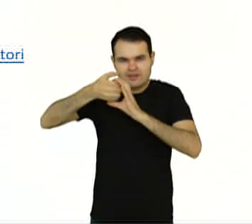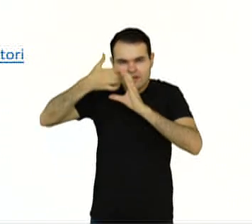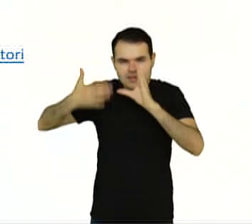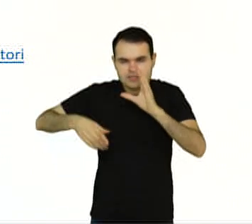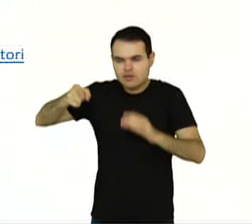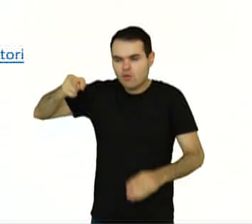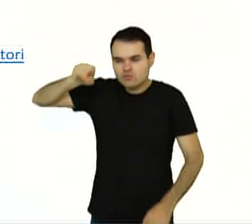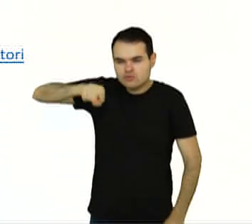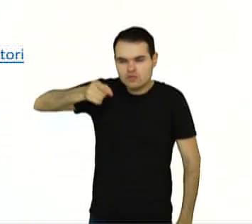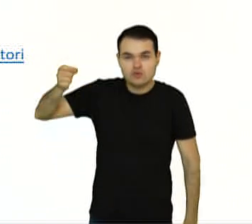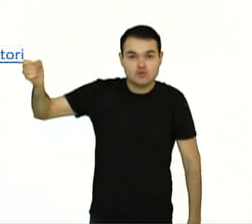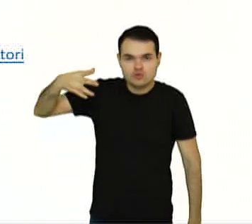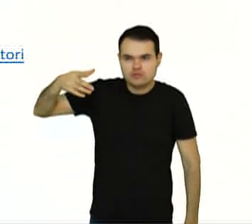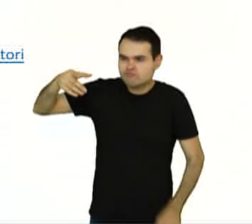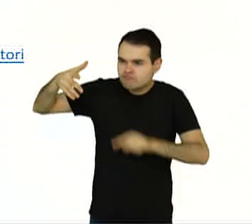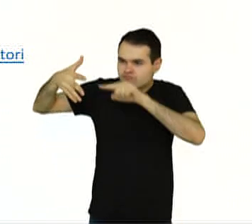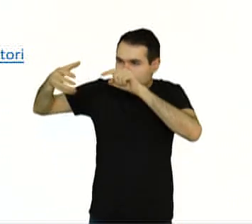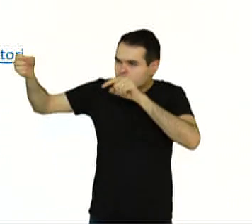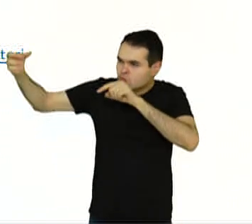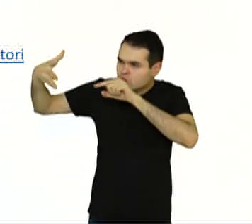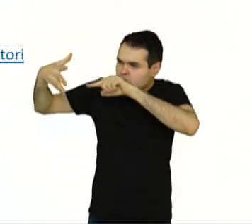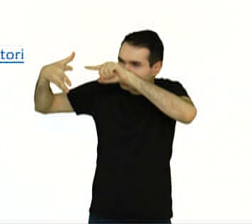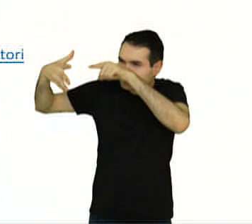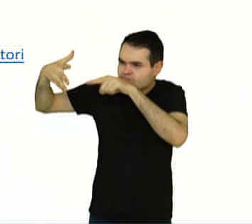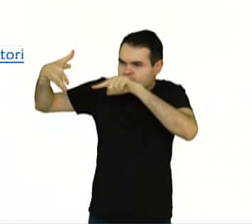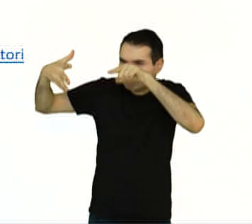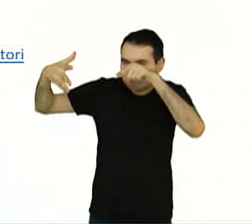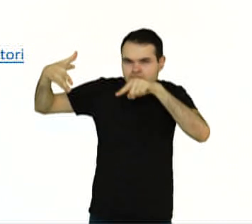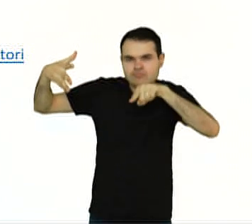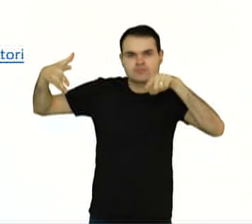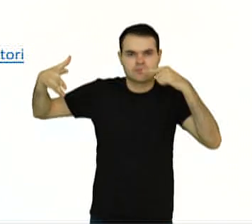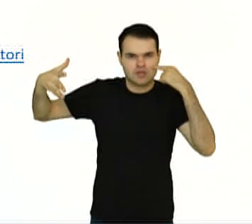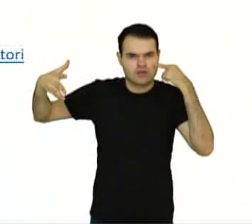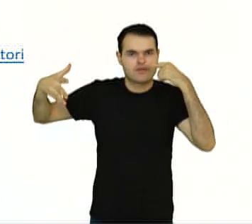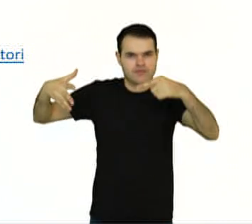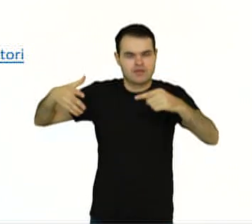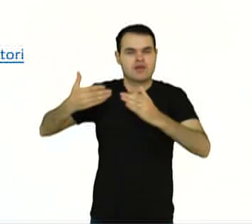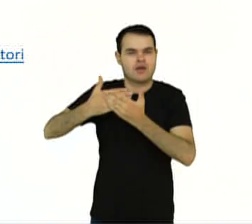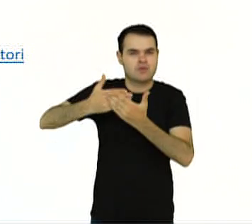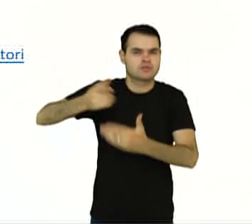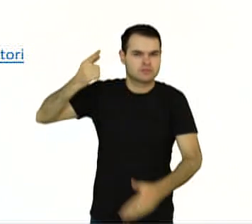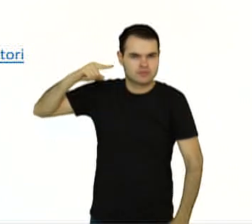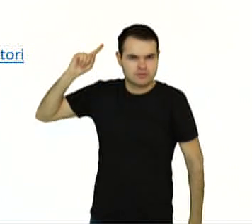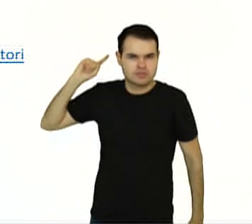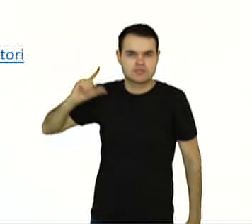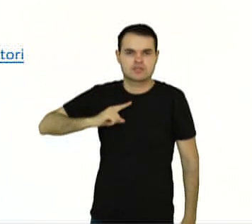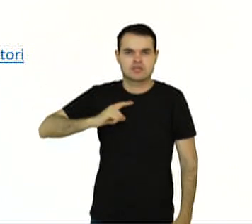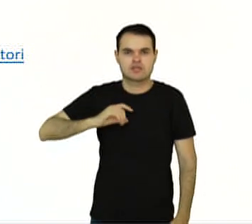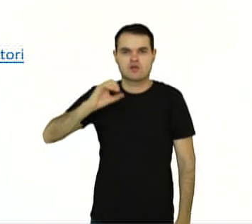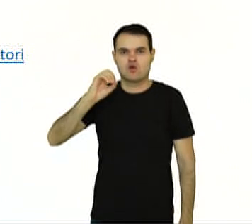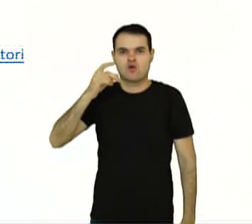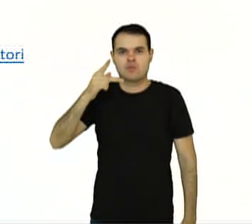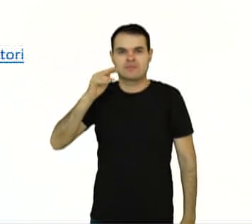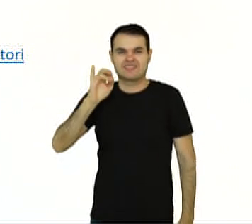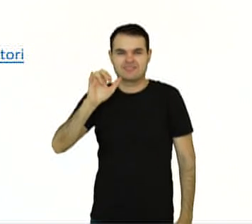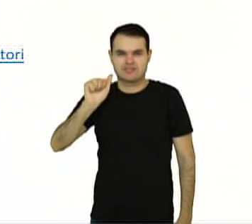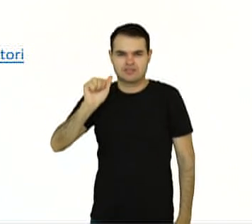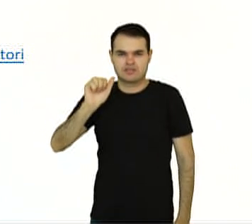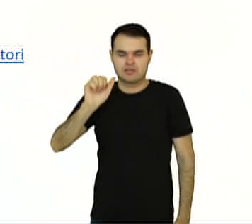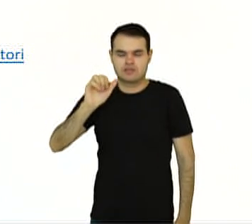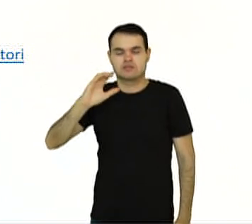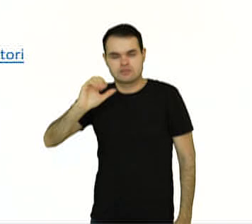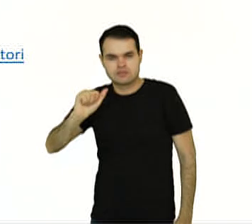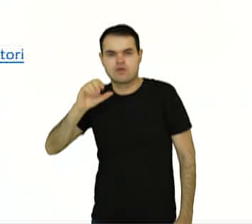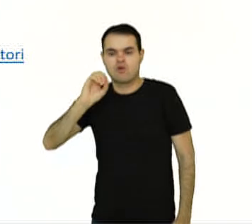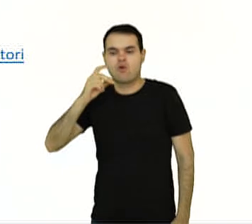aqui essa mesma concepção em aulas anteriores, quando estávamos trabalhando com o conceito de óptica. Entretanto, agora a gente vai focar um pouquinho na